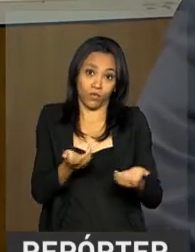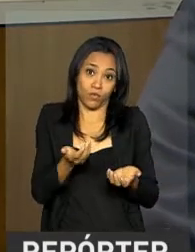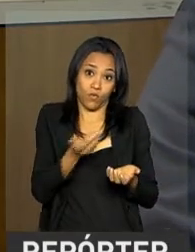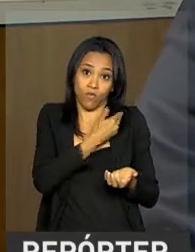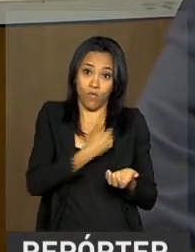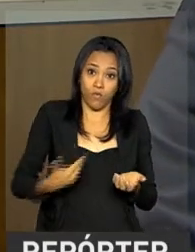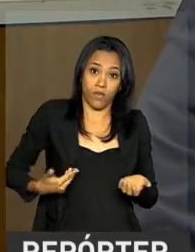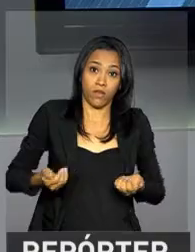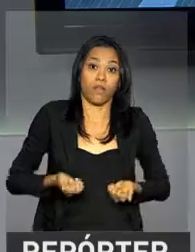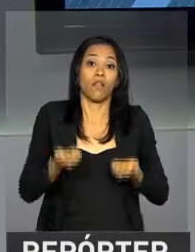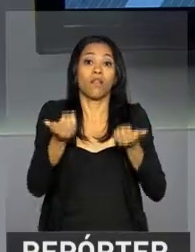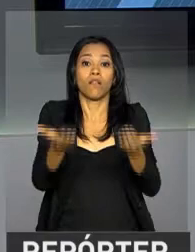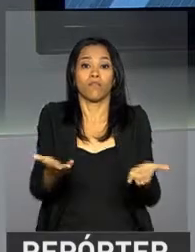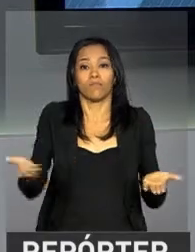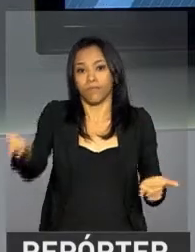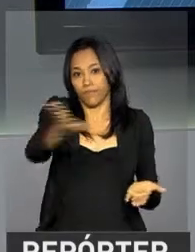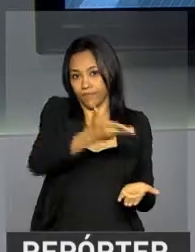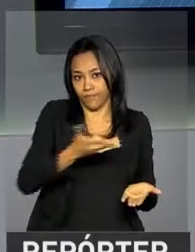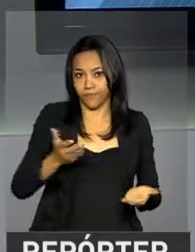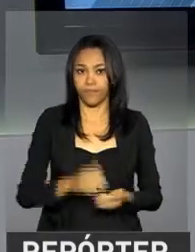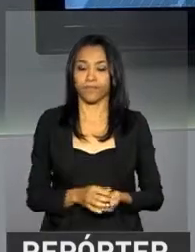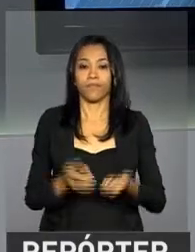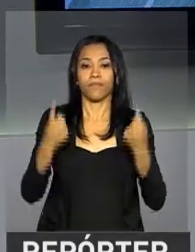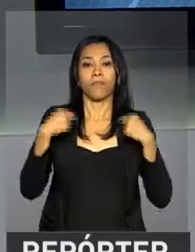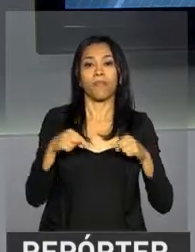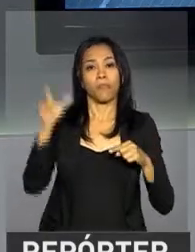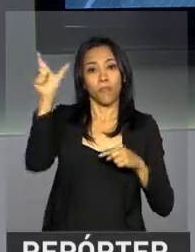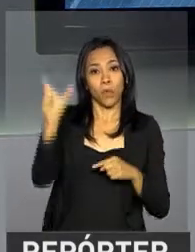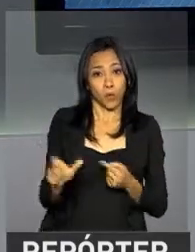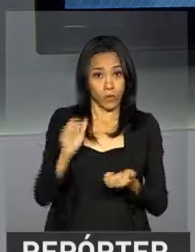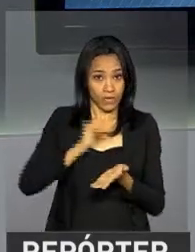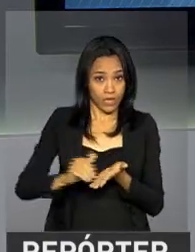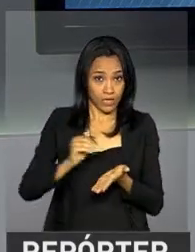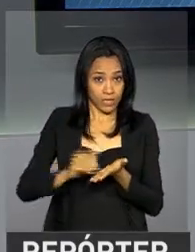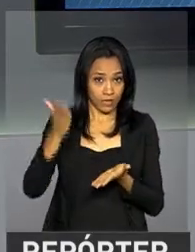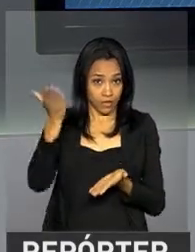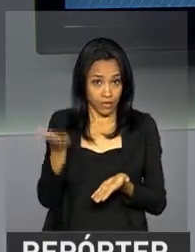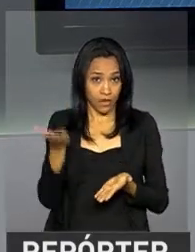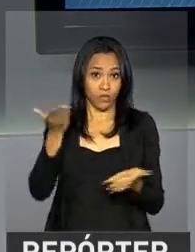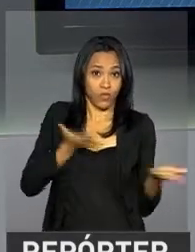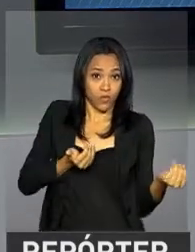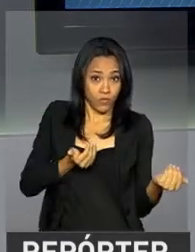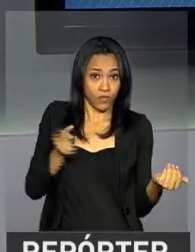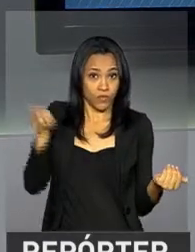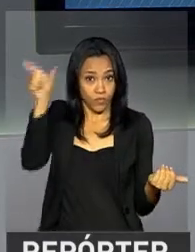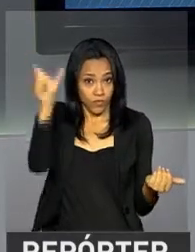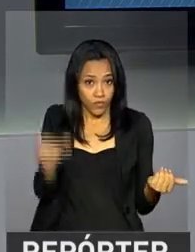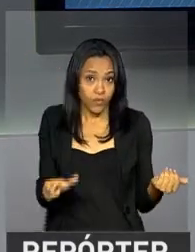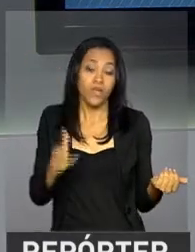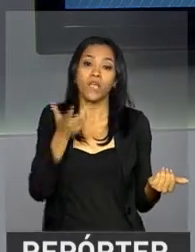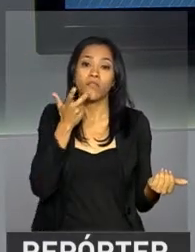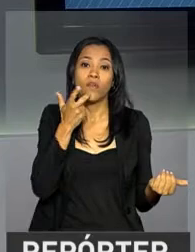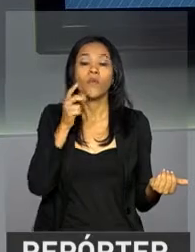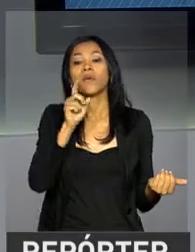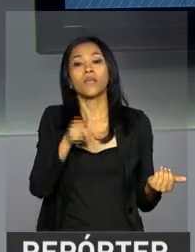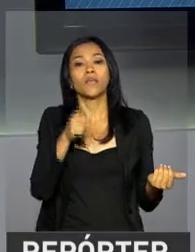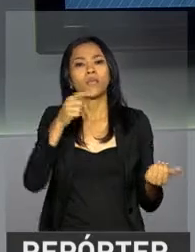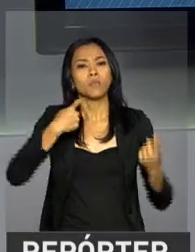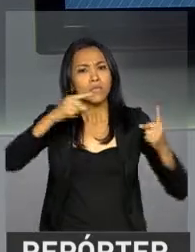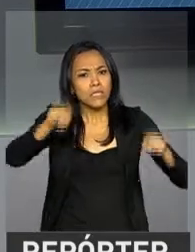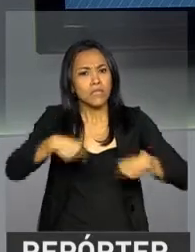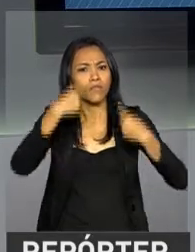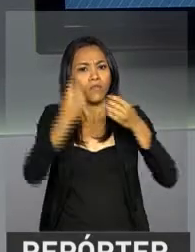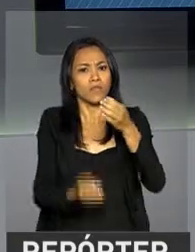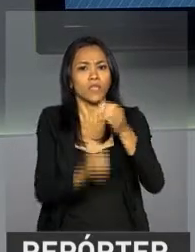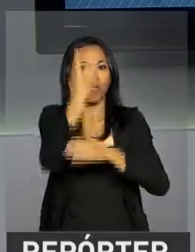nas suas mãos o secretário nacional de juventude assis filho também falou sobre o desafio de criar políticas públicas